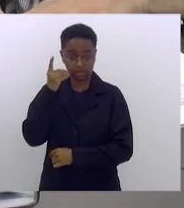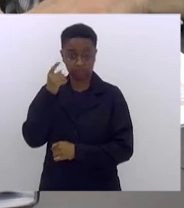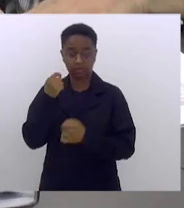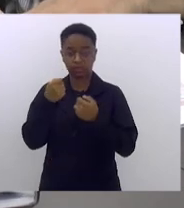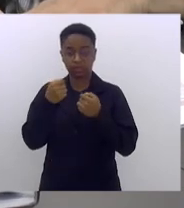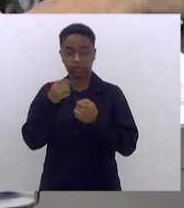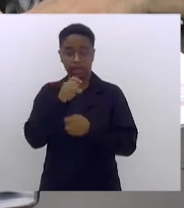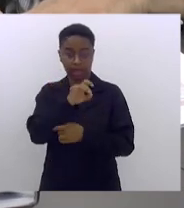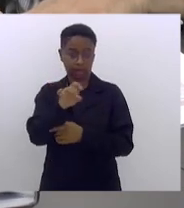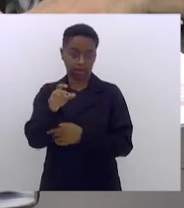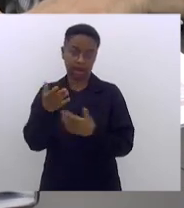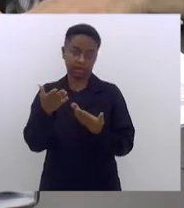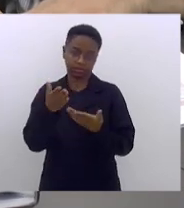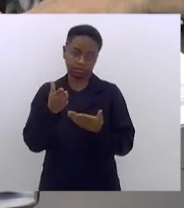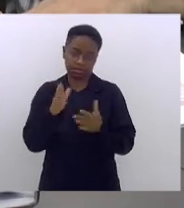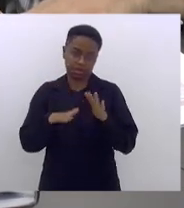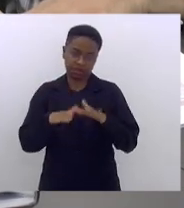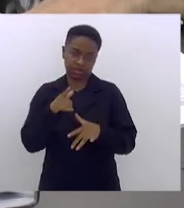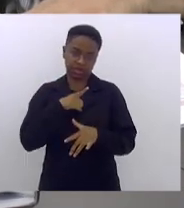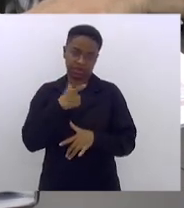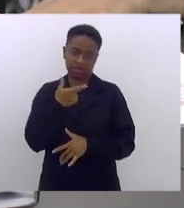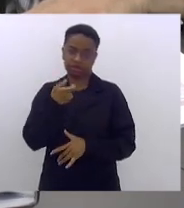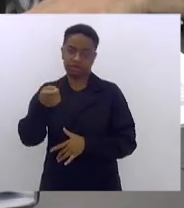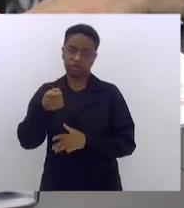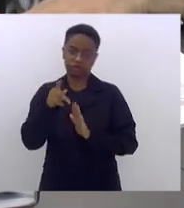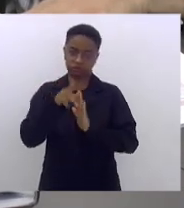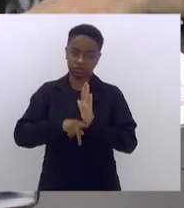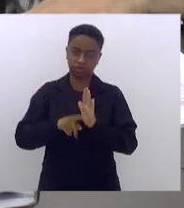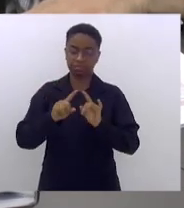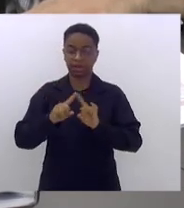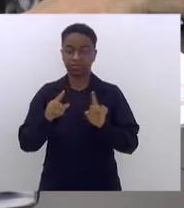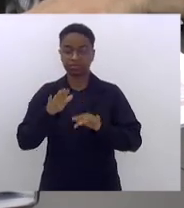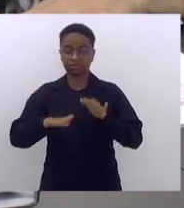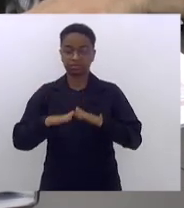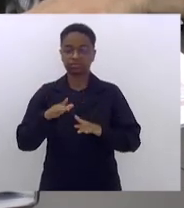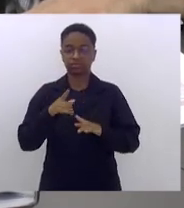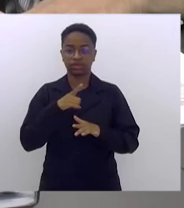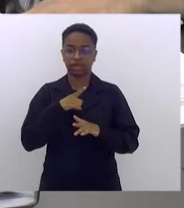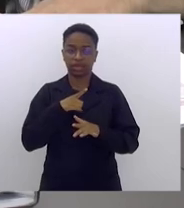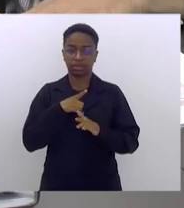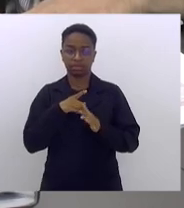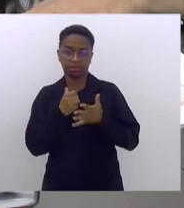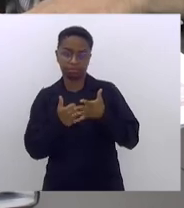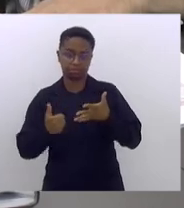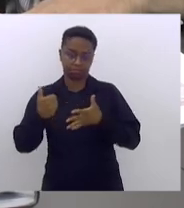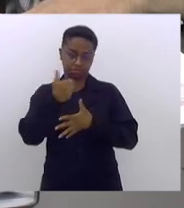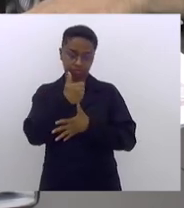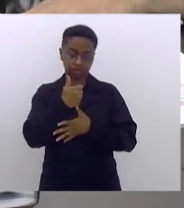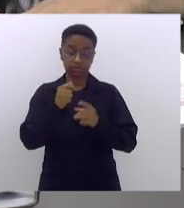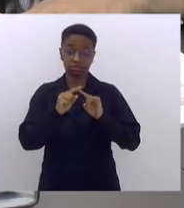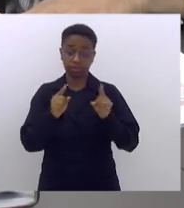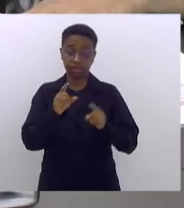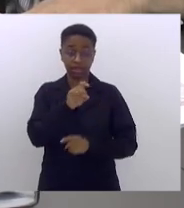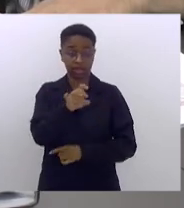apresentassem, cada um, às vezes você tem 20 projetos, mas tem um ou outro que são os seus prioritários, que os